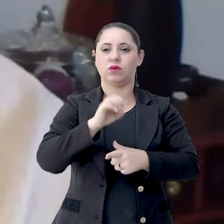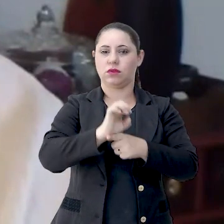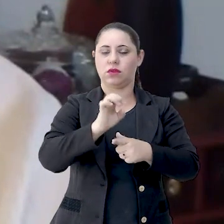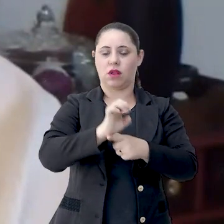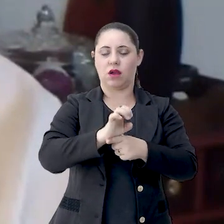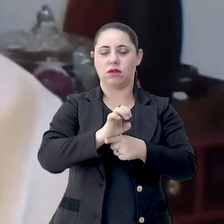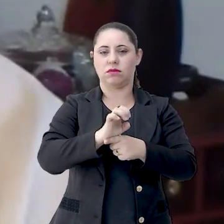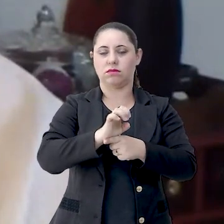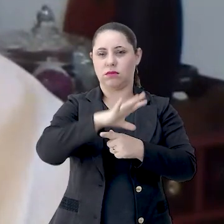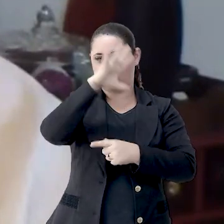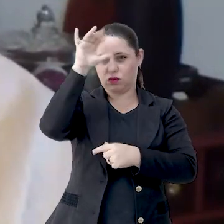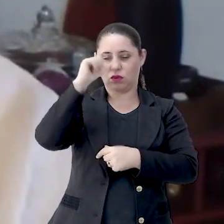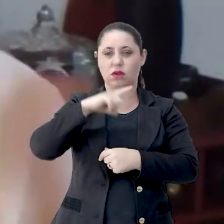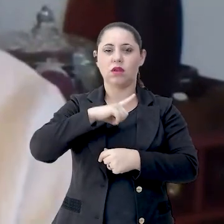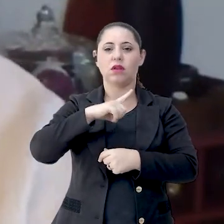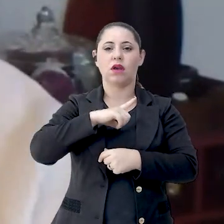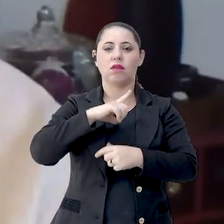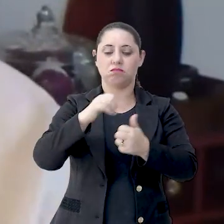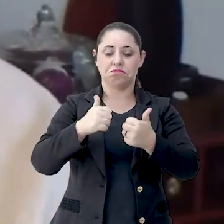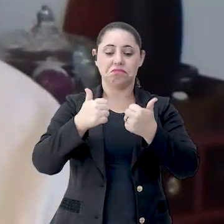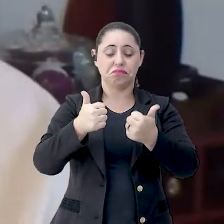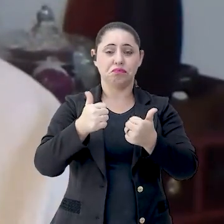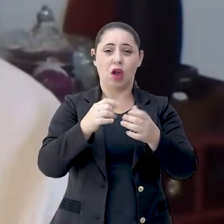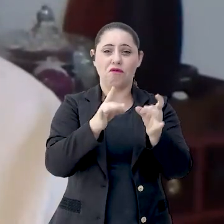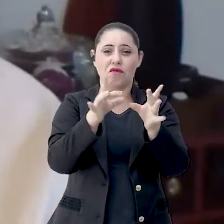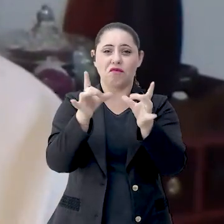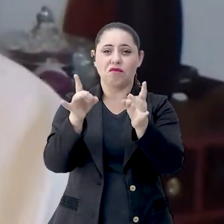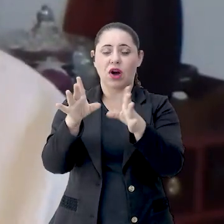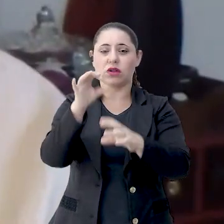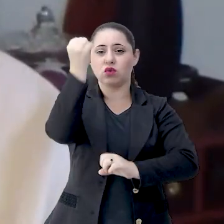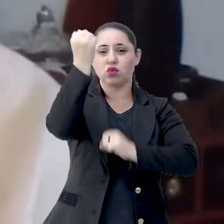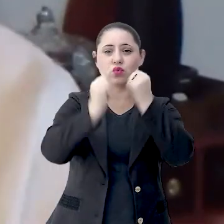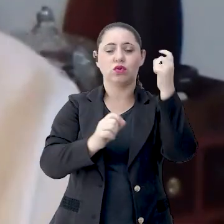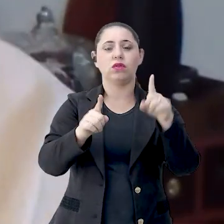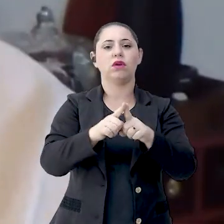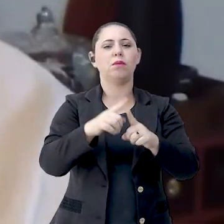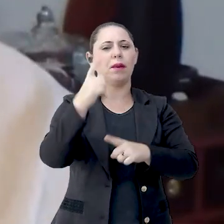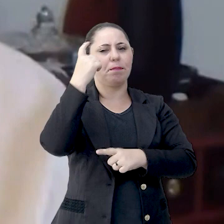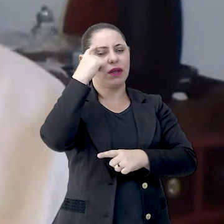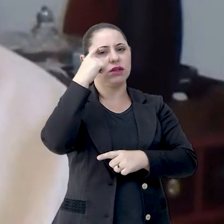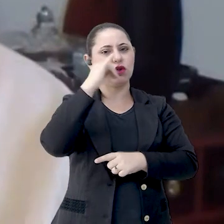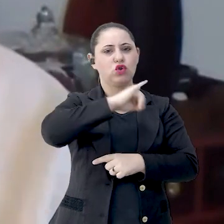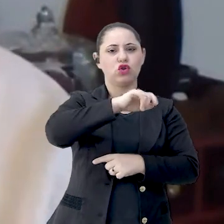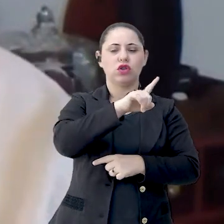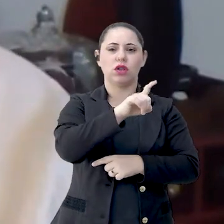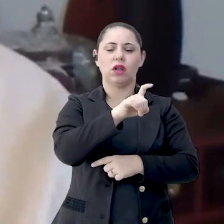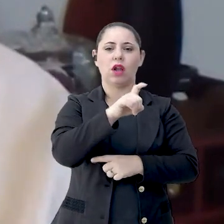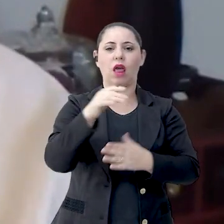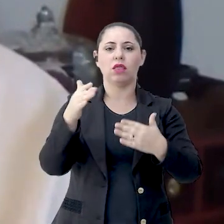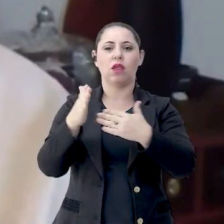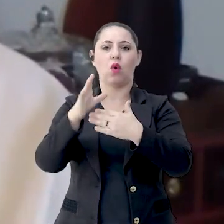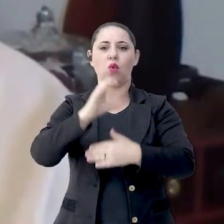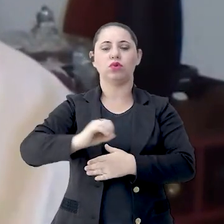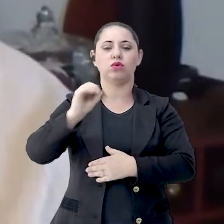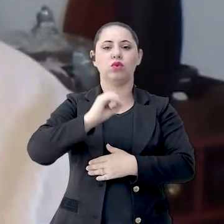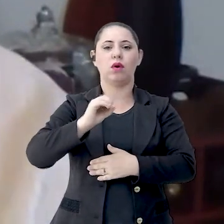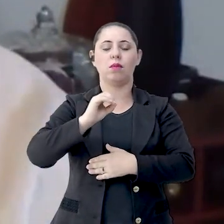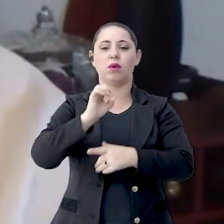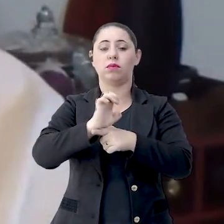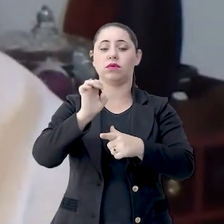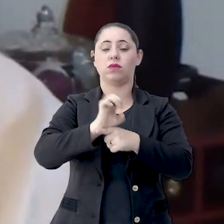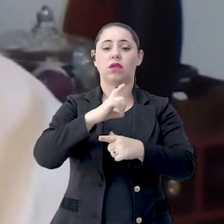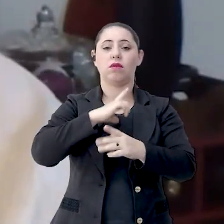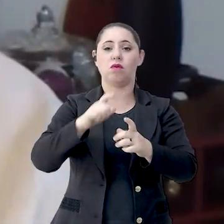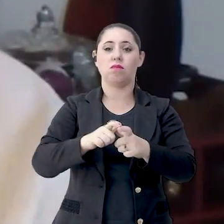no Mato Grosso do Sul a gente teve um resultado importante no setor industrial, né? Para vocês terem uma ideia, de janeiro a outubro desse ano, o Mato Grosso do Sul ele